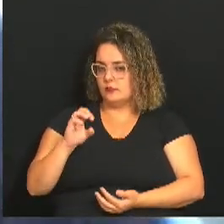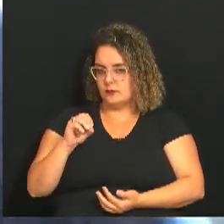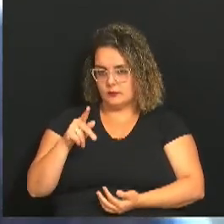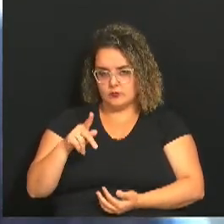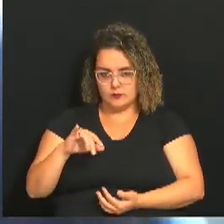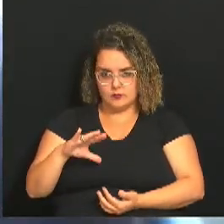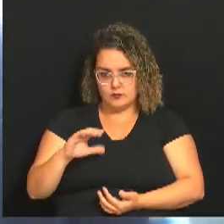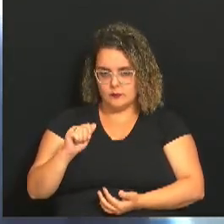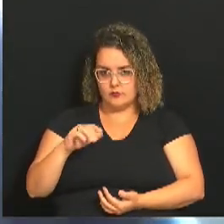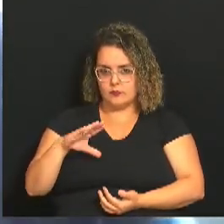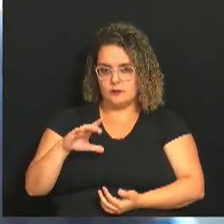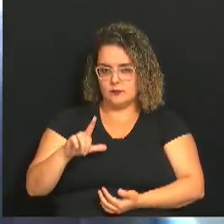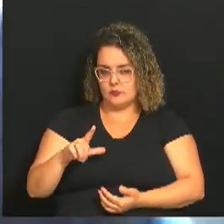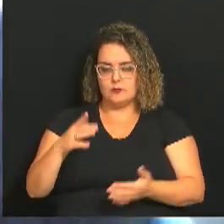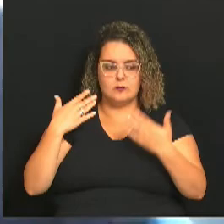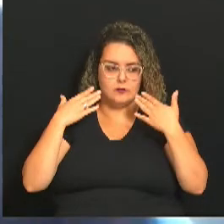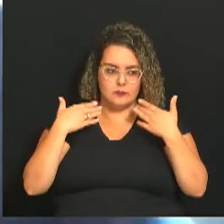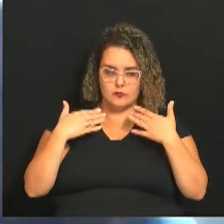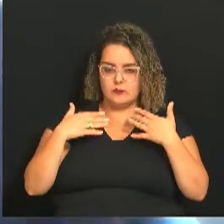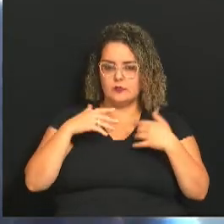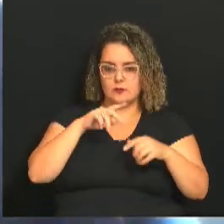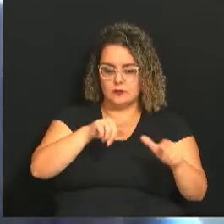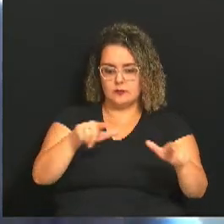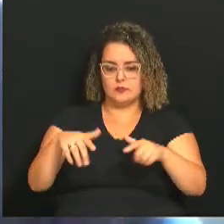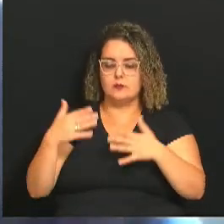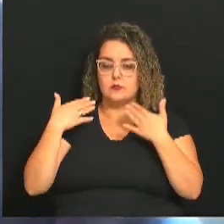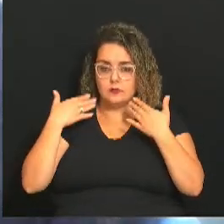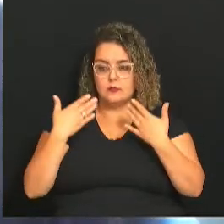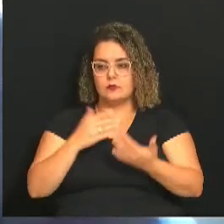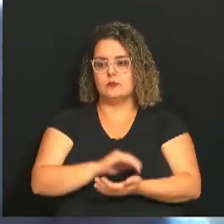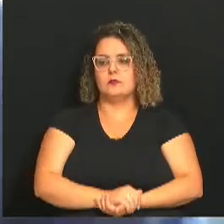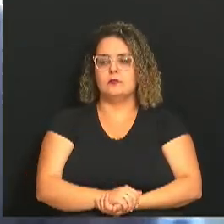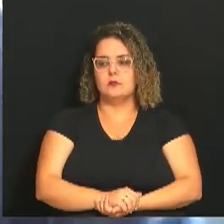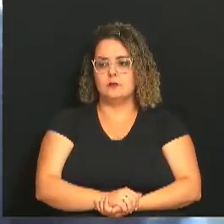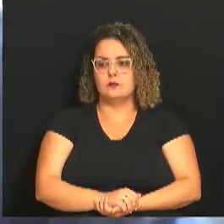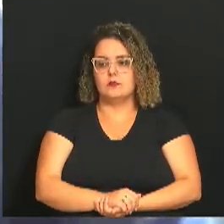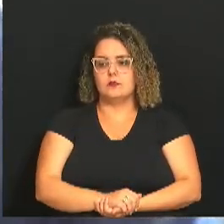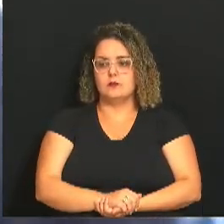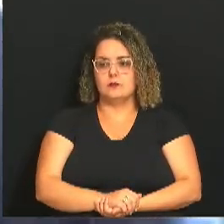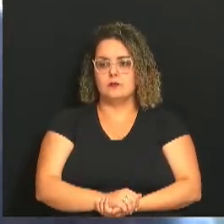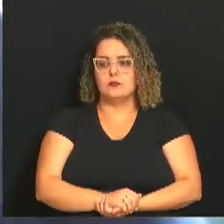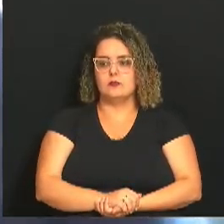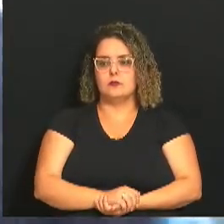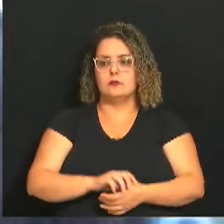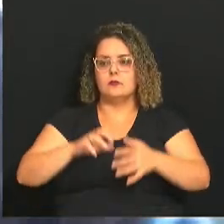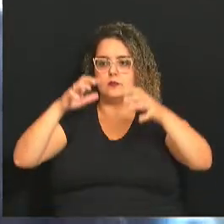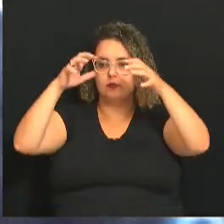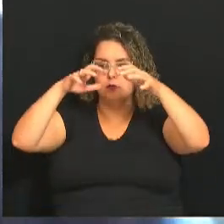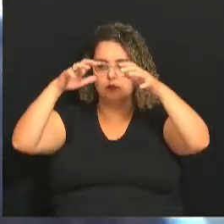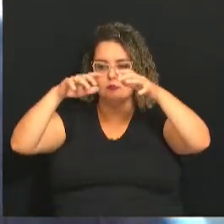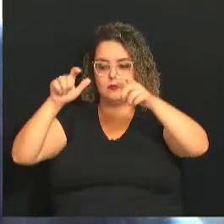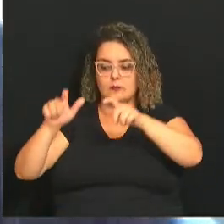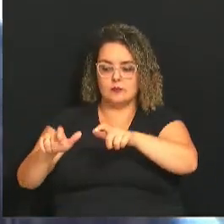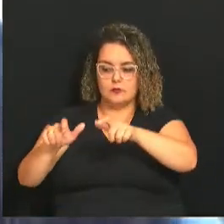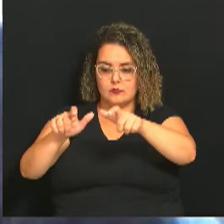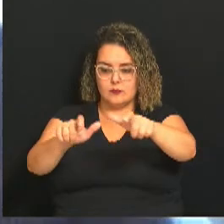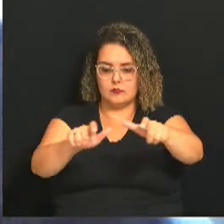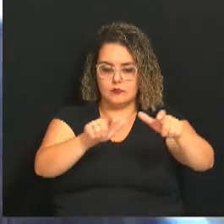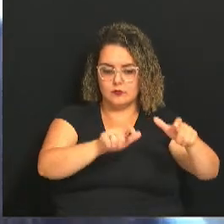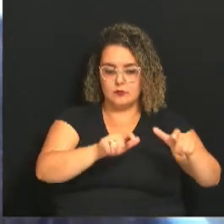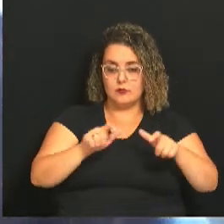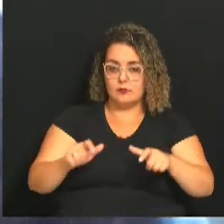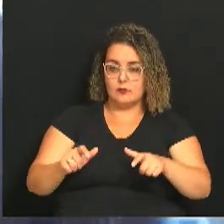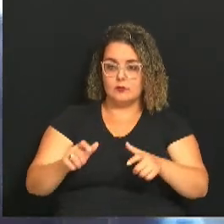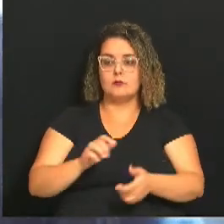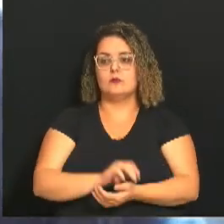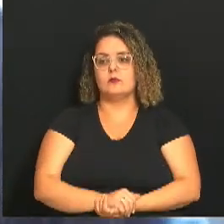que vai cair, até porque em muitos casos são chuvas muito isoladas, muito pontuais, embora por vezes sejam